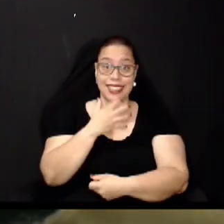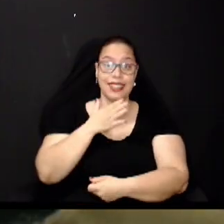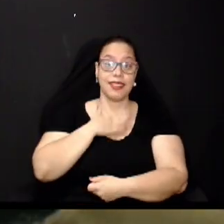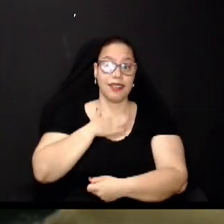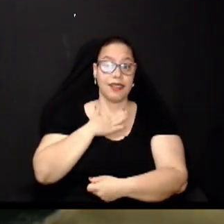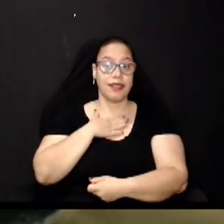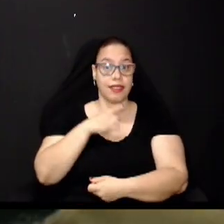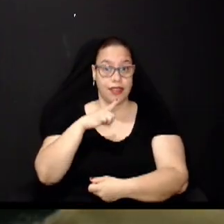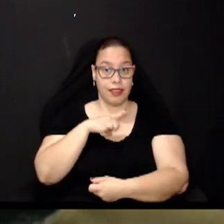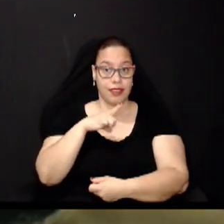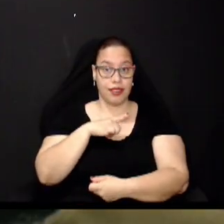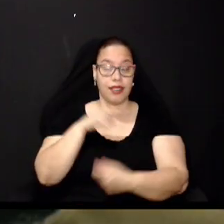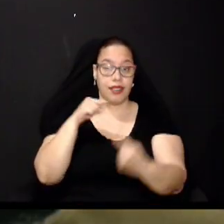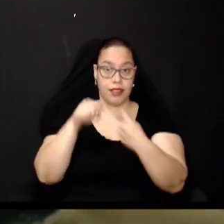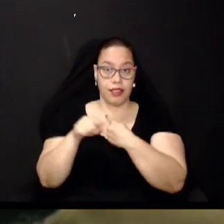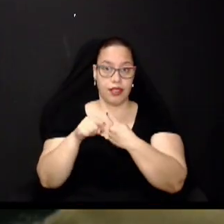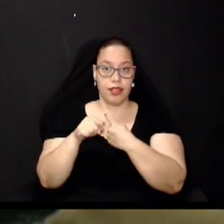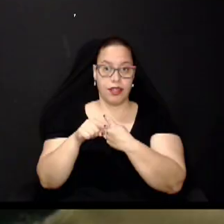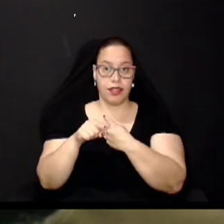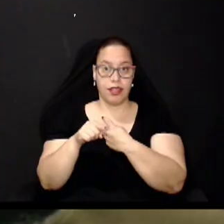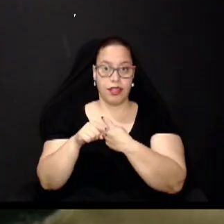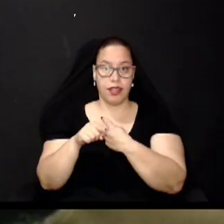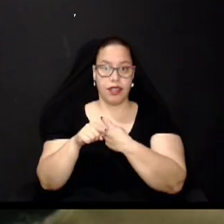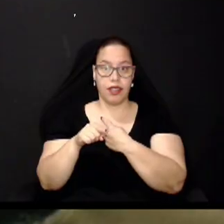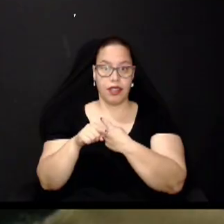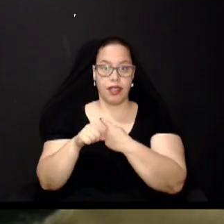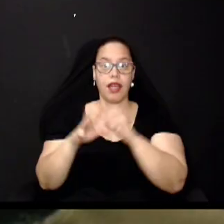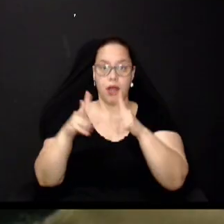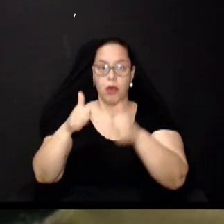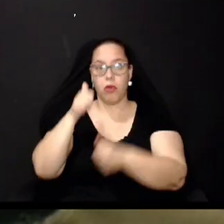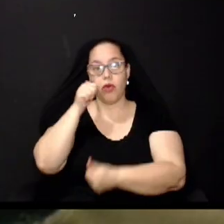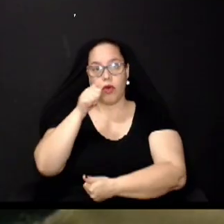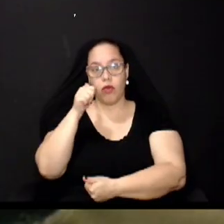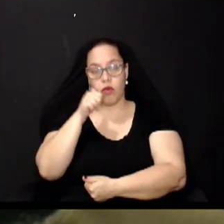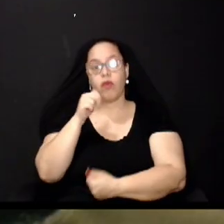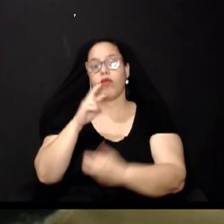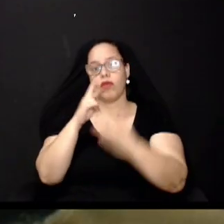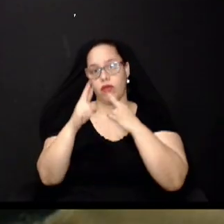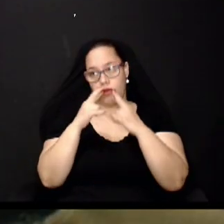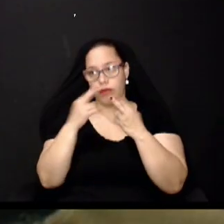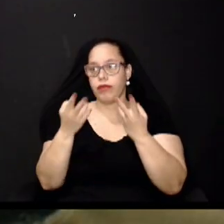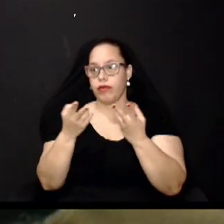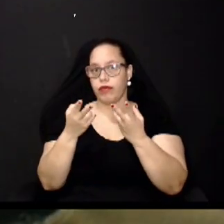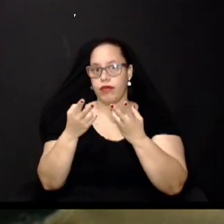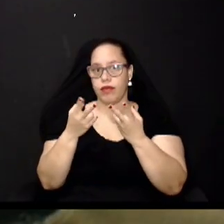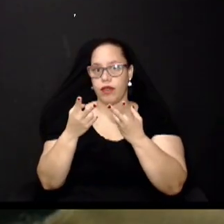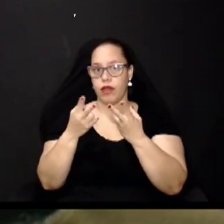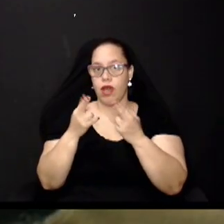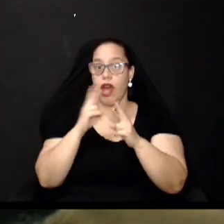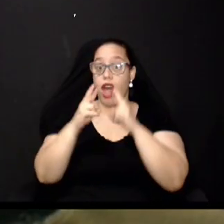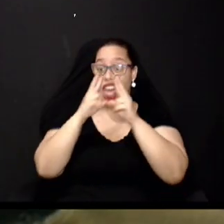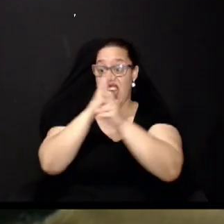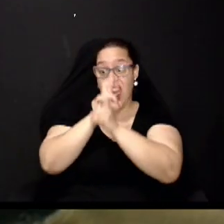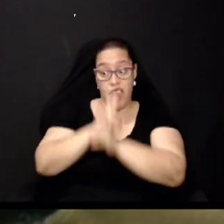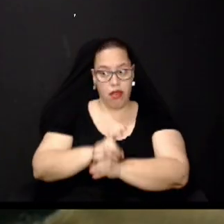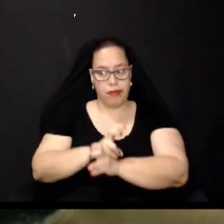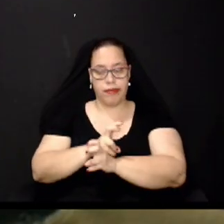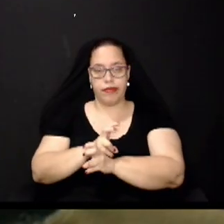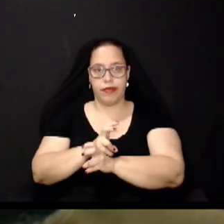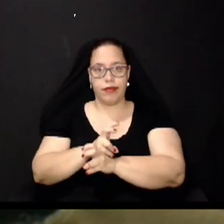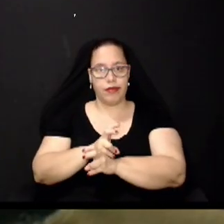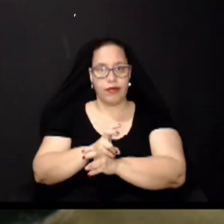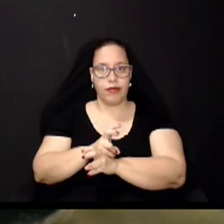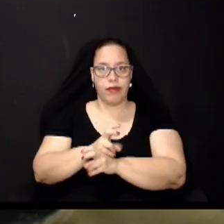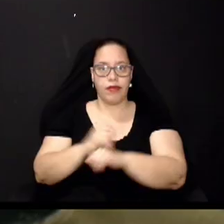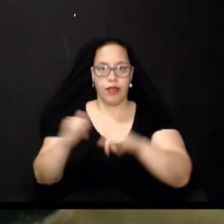ao contrário, a gente está falando aqui porque é a maioria, né, relacionamento tóxico, a maioria, quem é a vítima é a